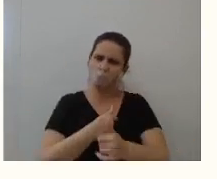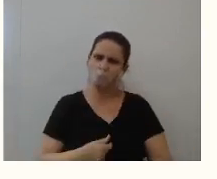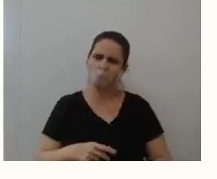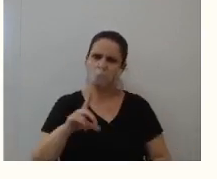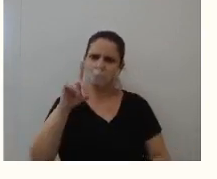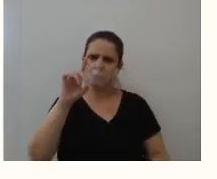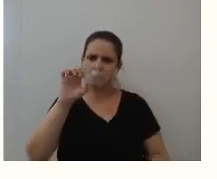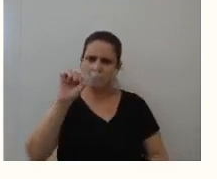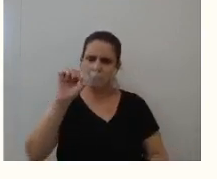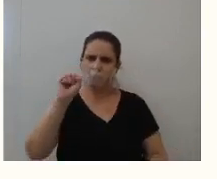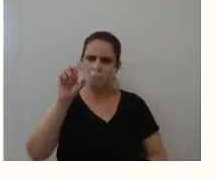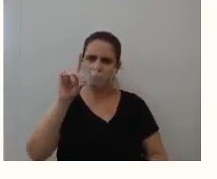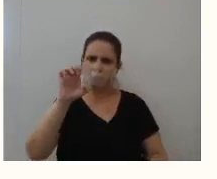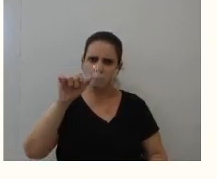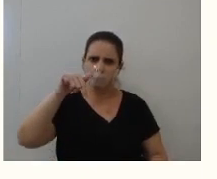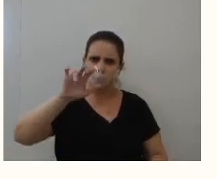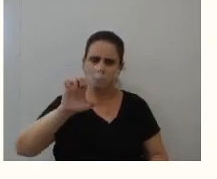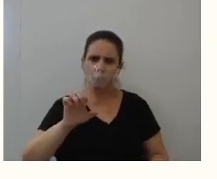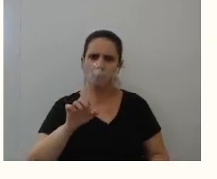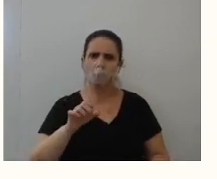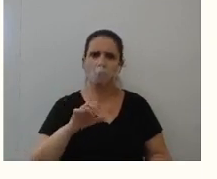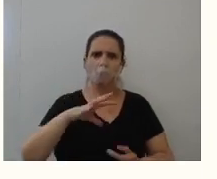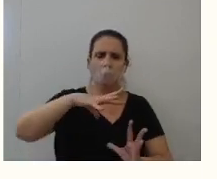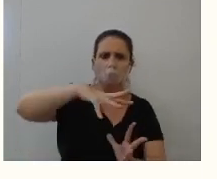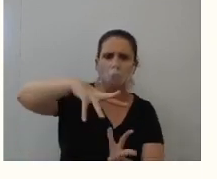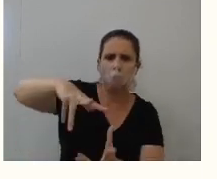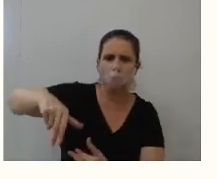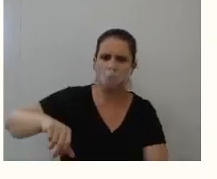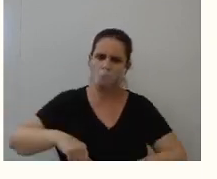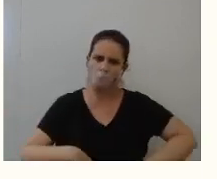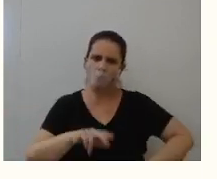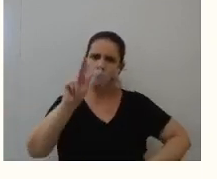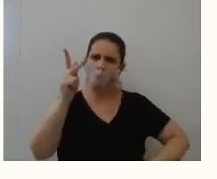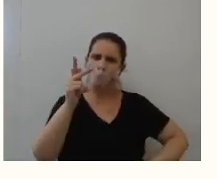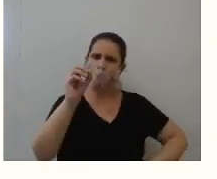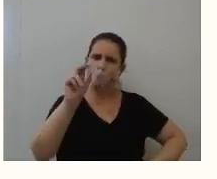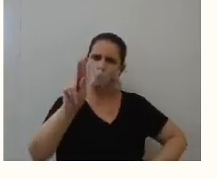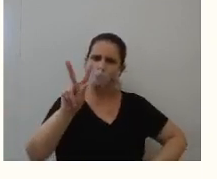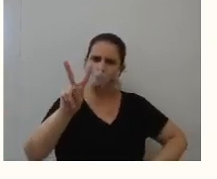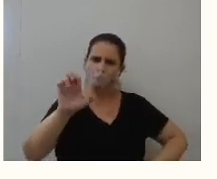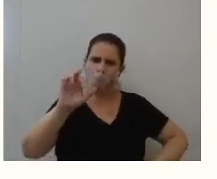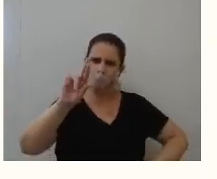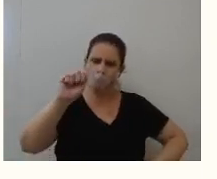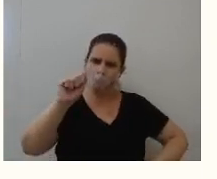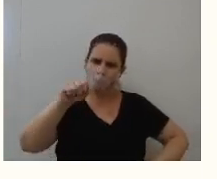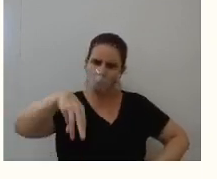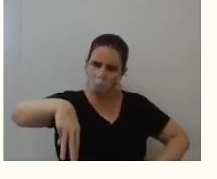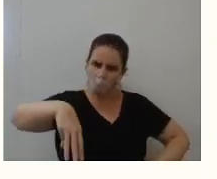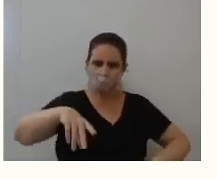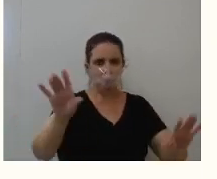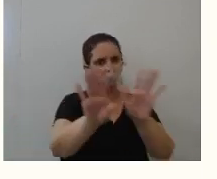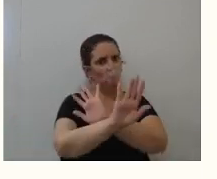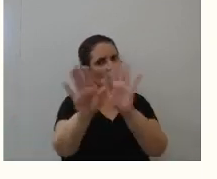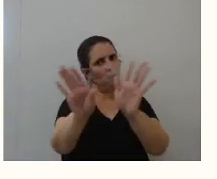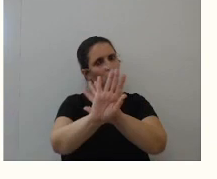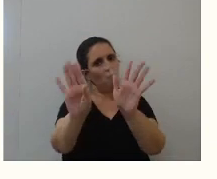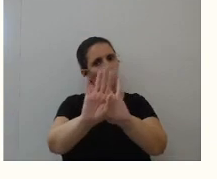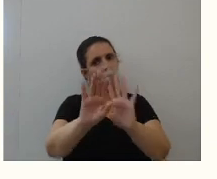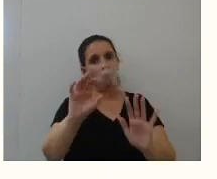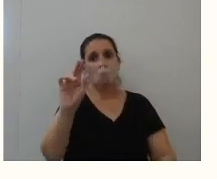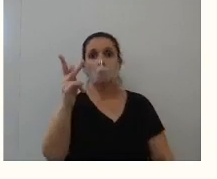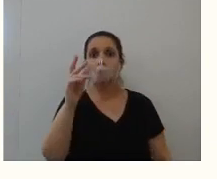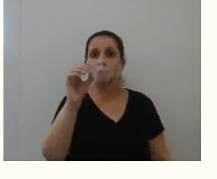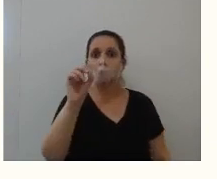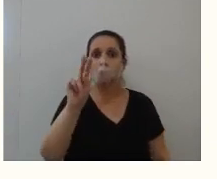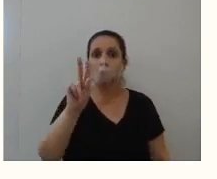é, desde que o mundo existe, sempre houveram guerras. Gente, pelo amor de Deus,